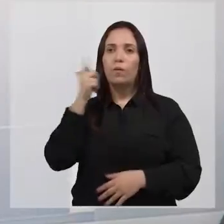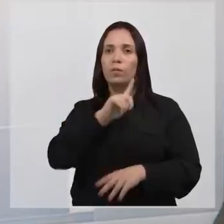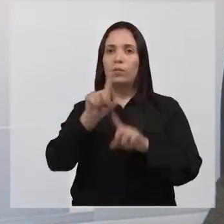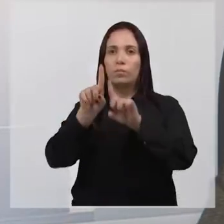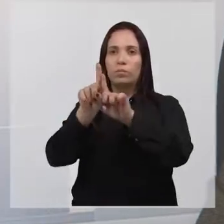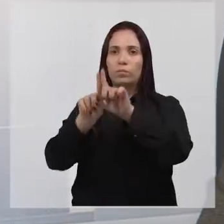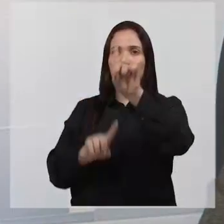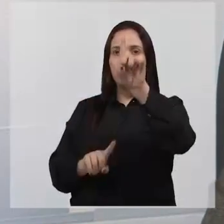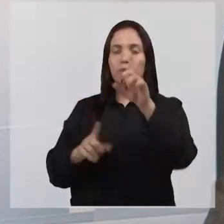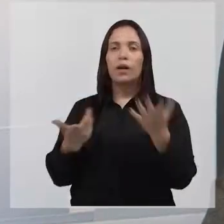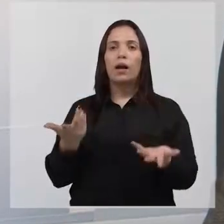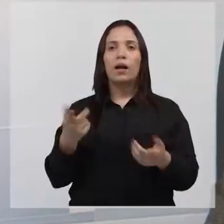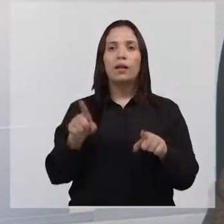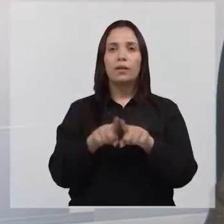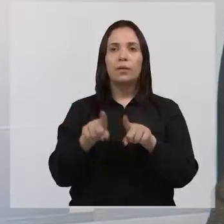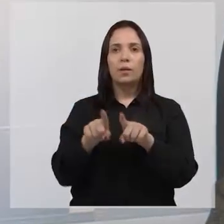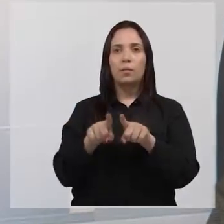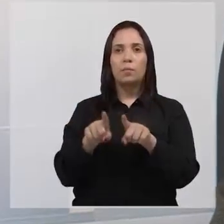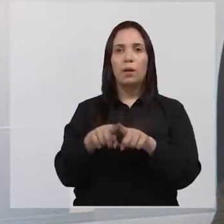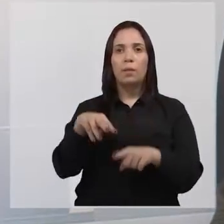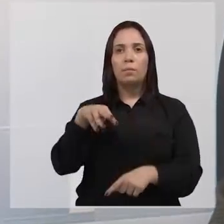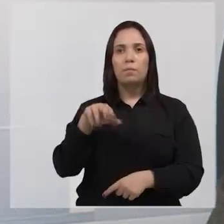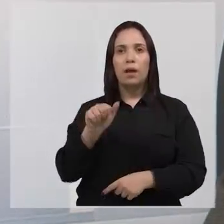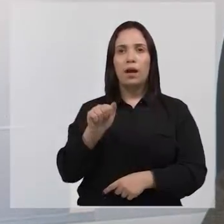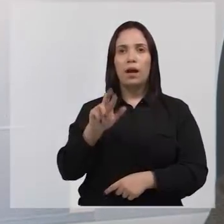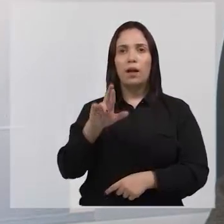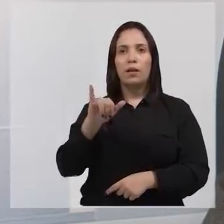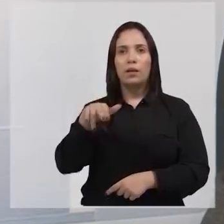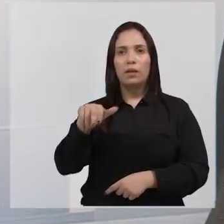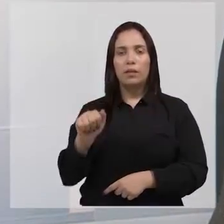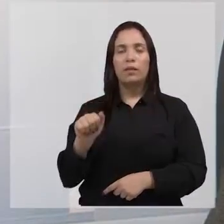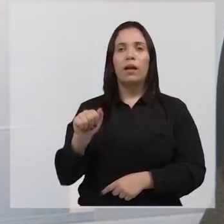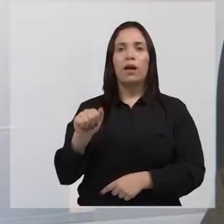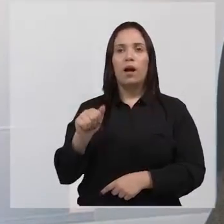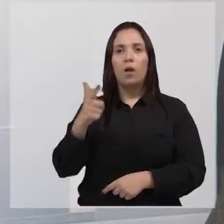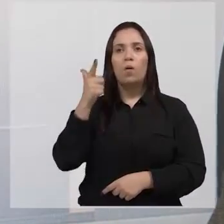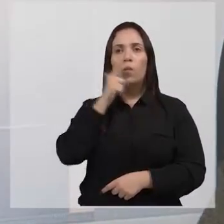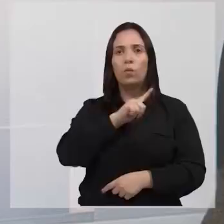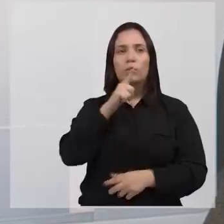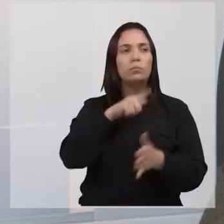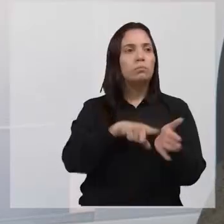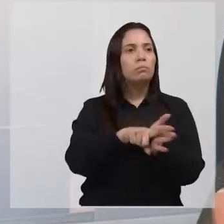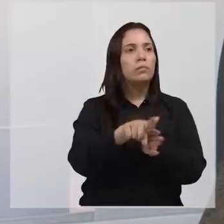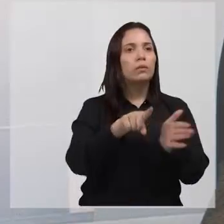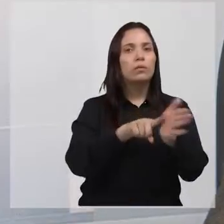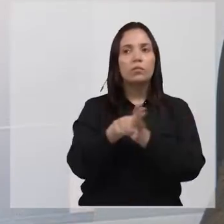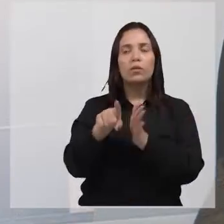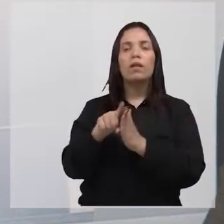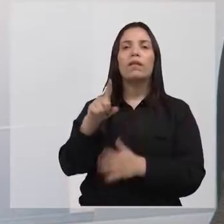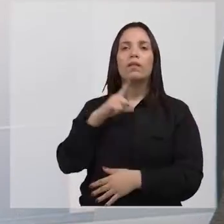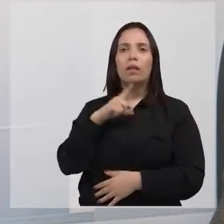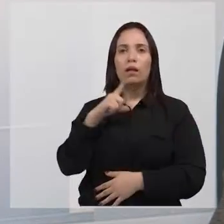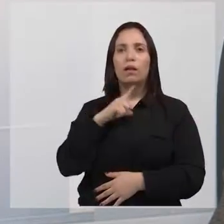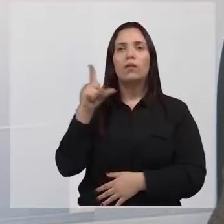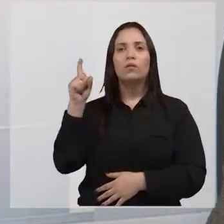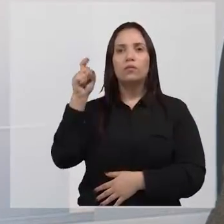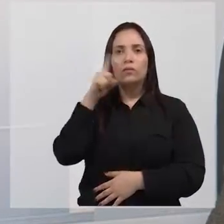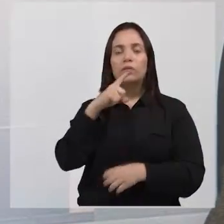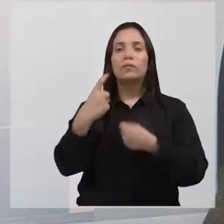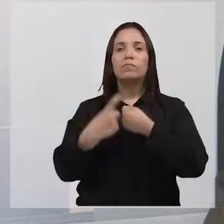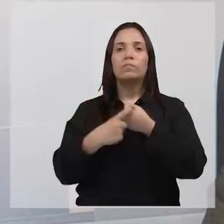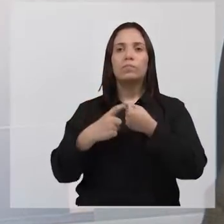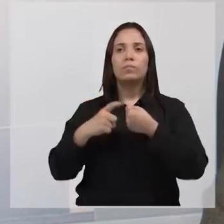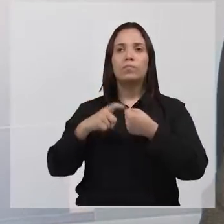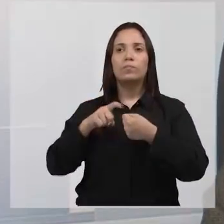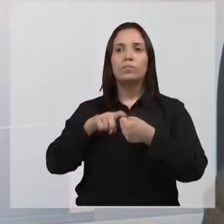um relativo recall em relação às eleições passadas, com viés de crescimento, mas com dificuldade de fazer coligação.